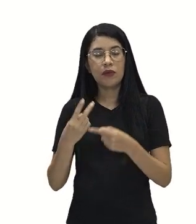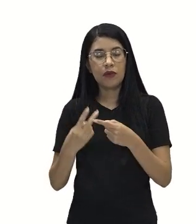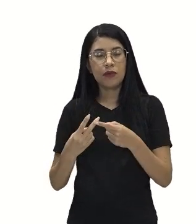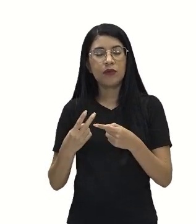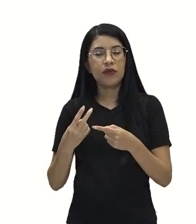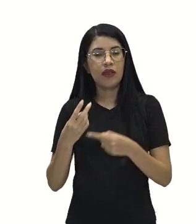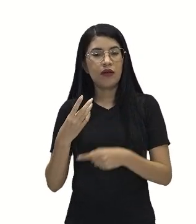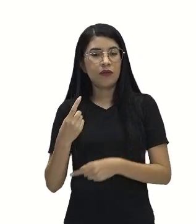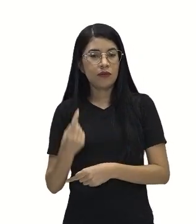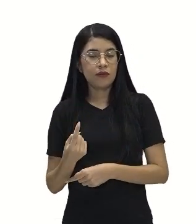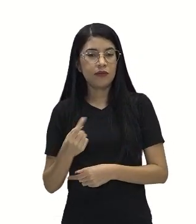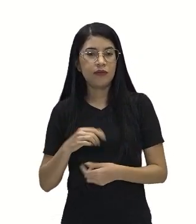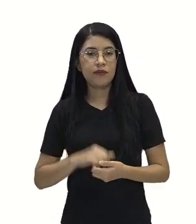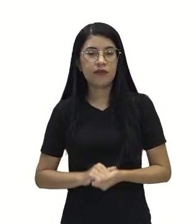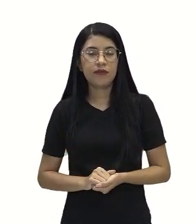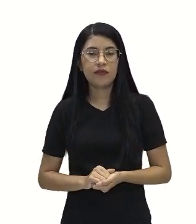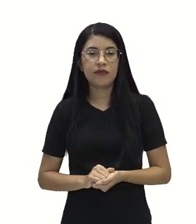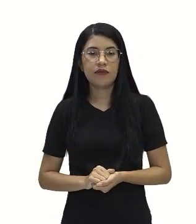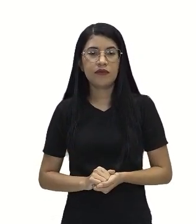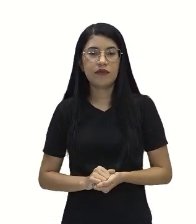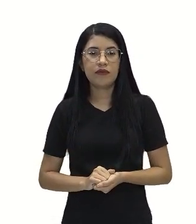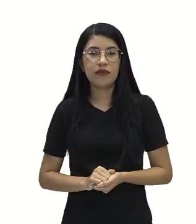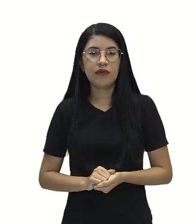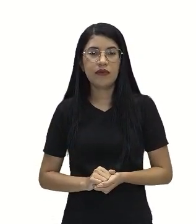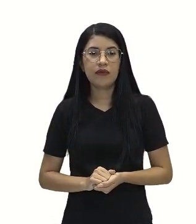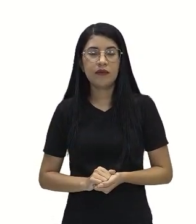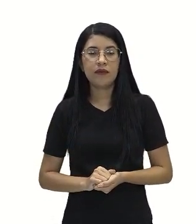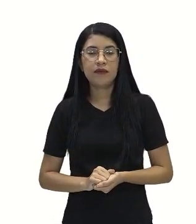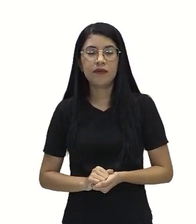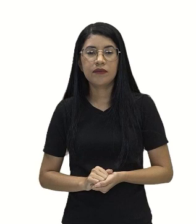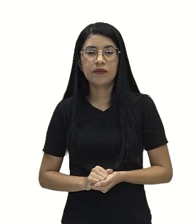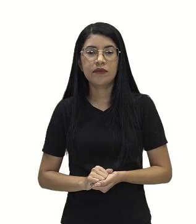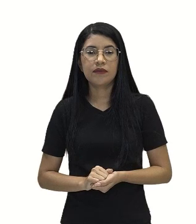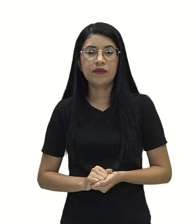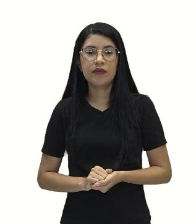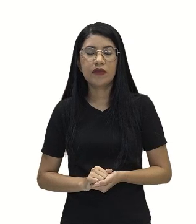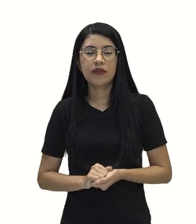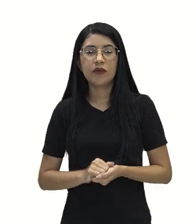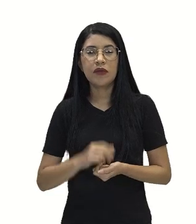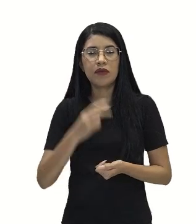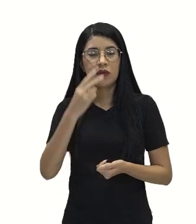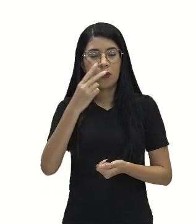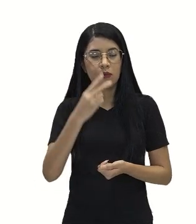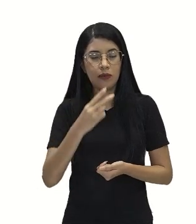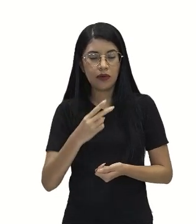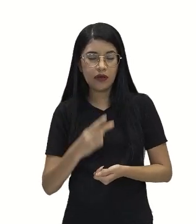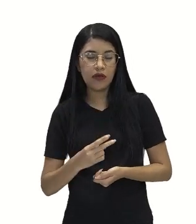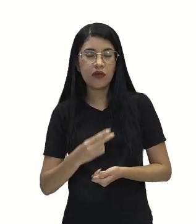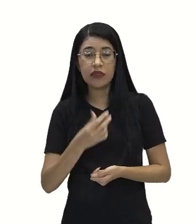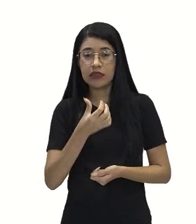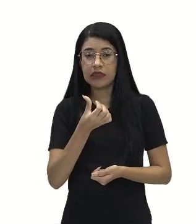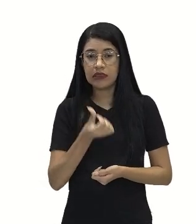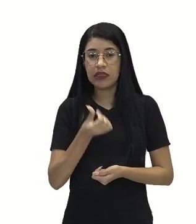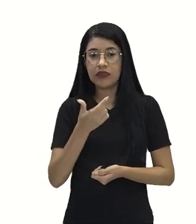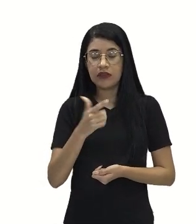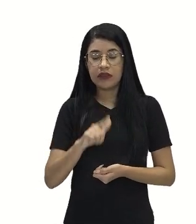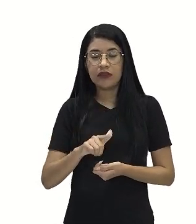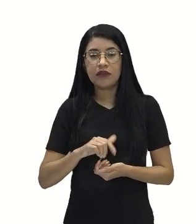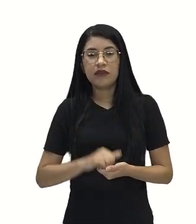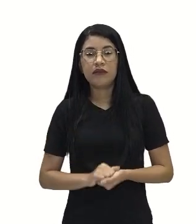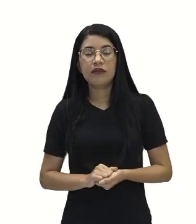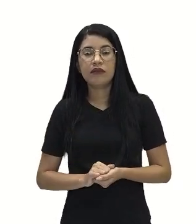2, que vai me dar 1, ó. Então, 1, 2, 3, 4, 5, 6. Olha lá.